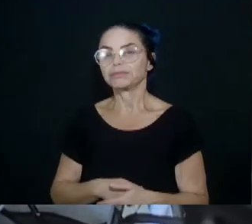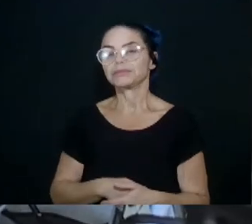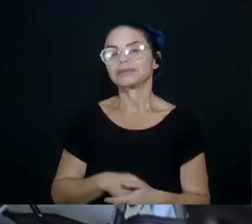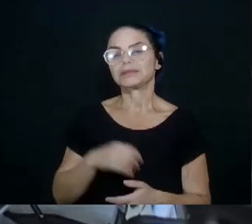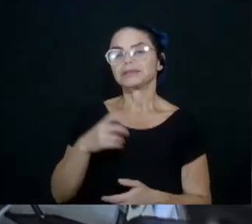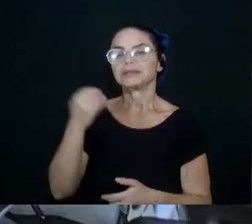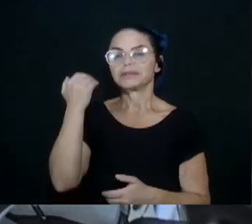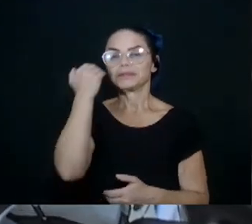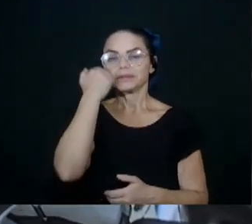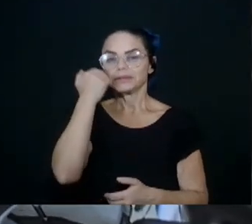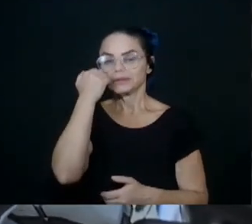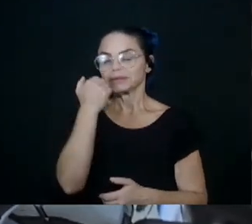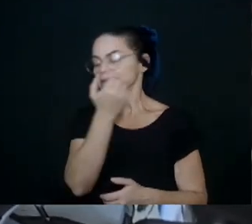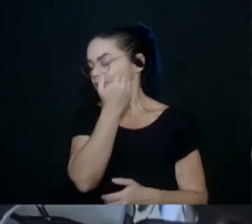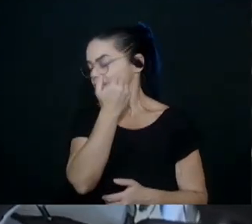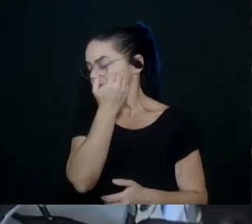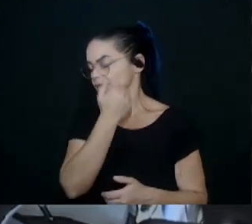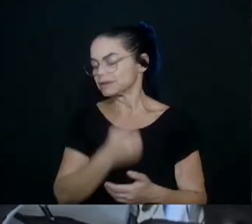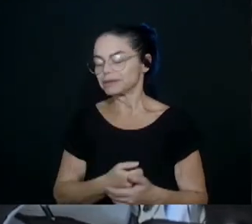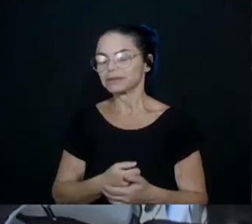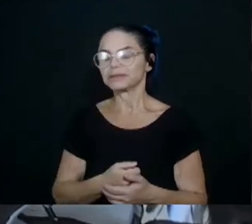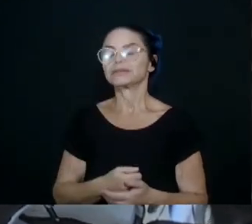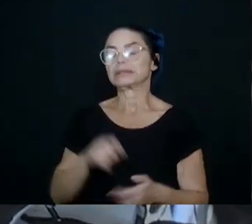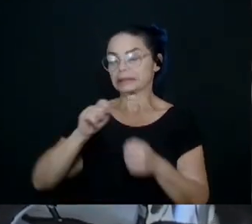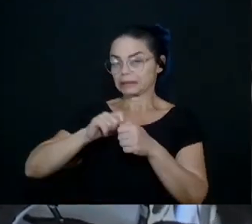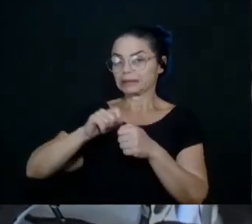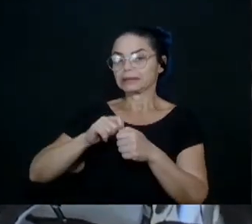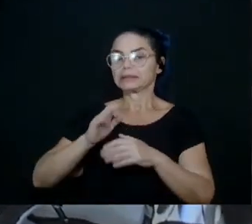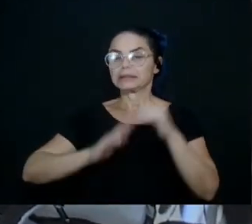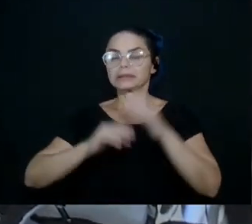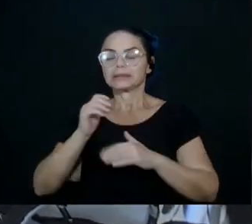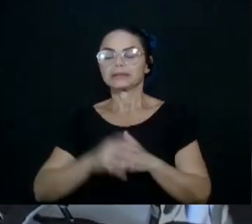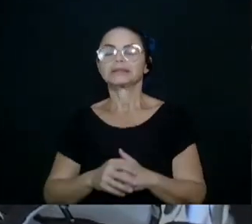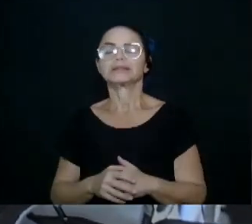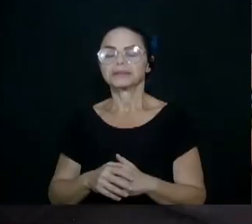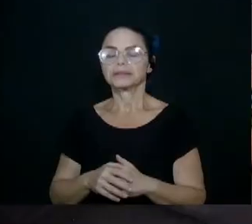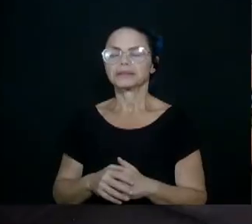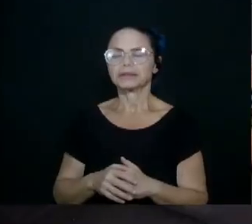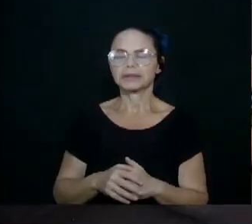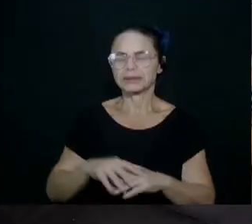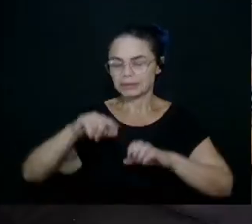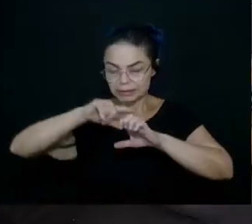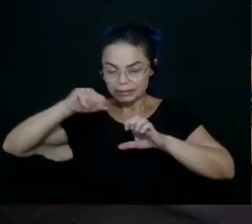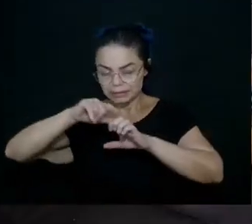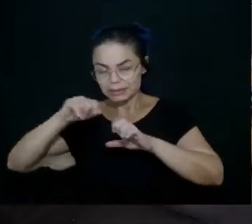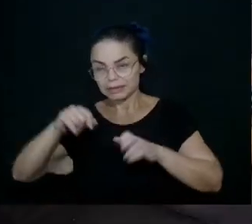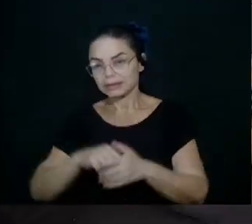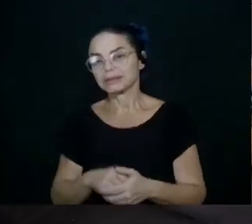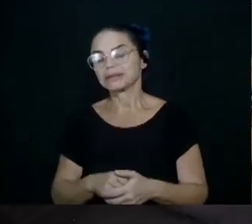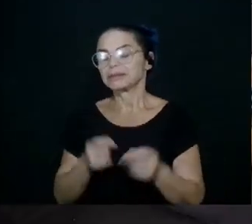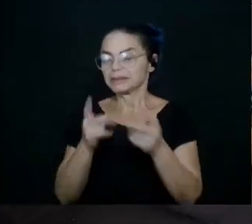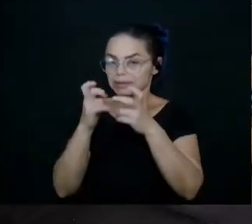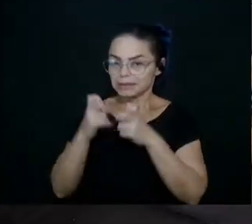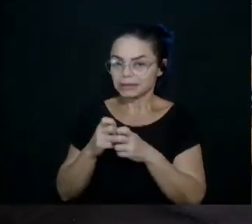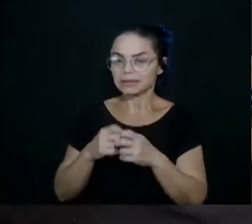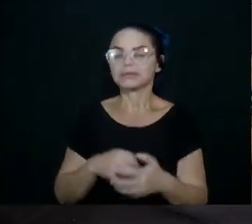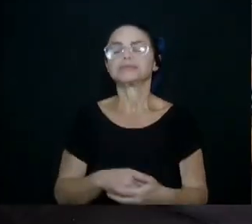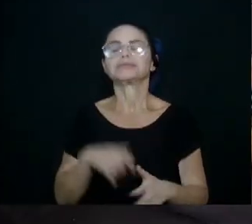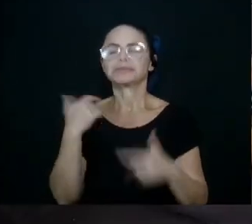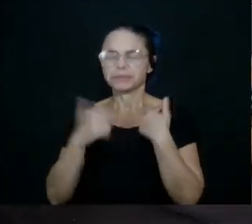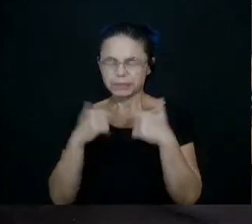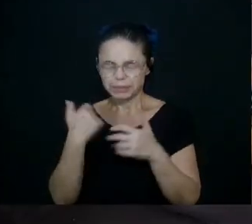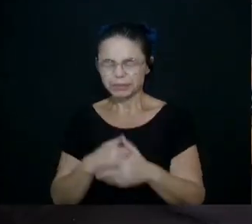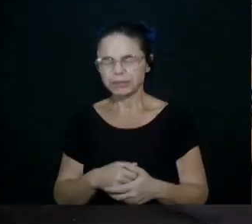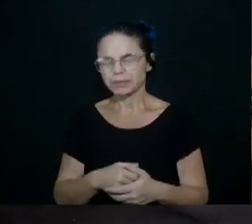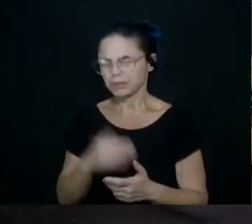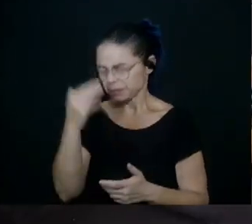do fazer, da produção, Sim. para o empreendedor, para a visão do negócio. Essa mentoria